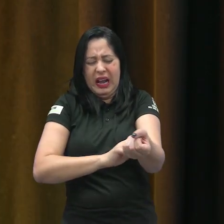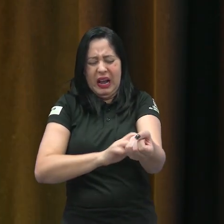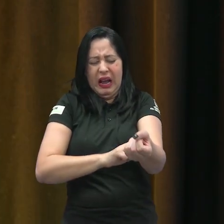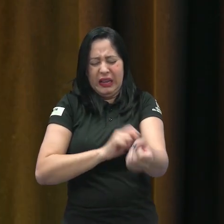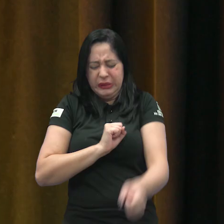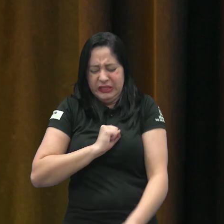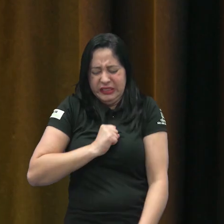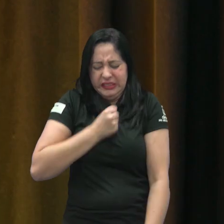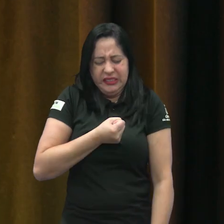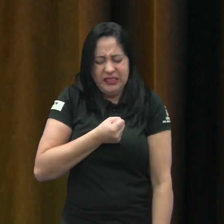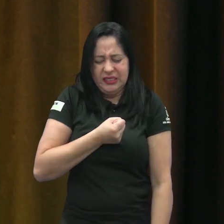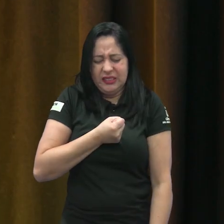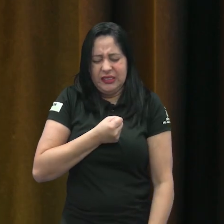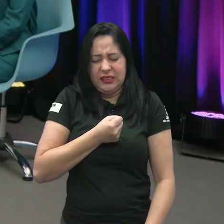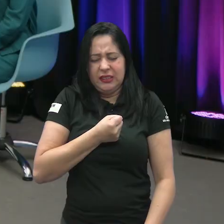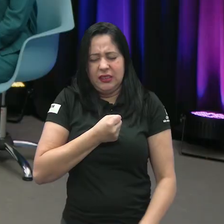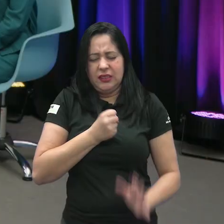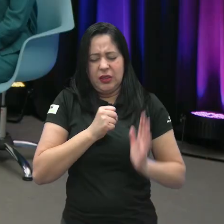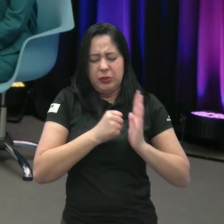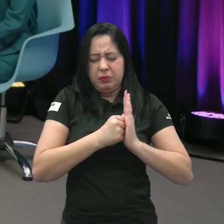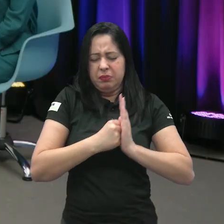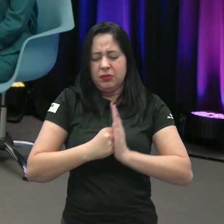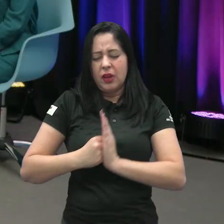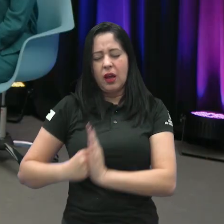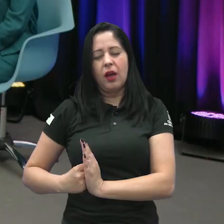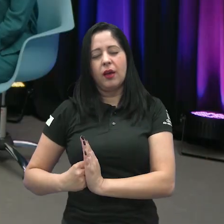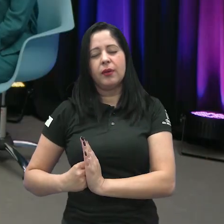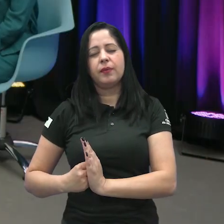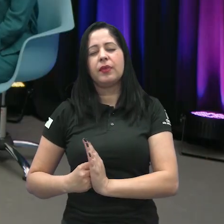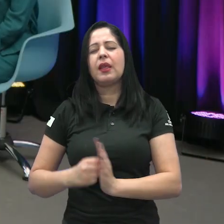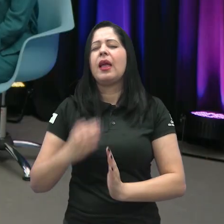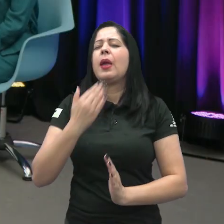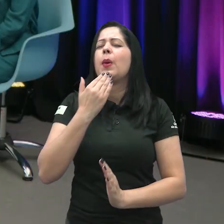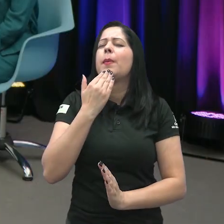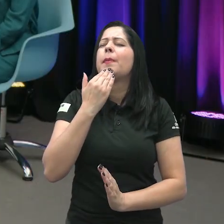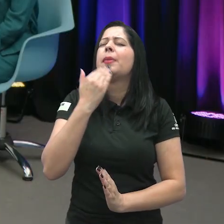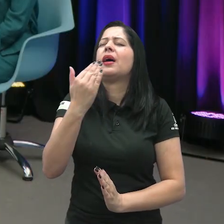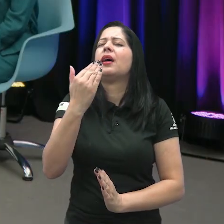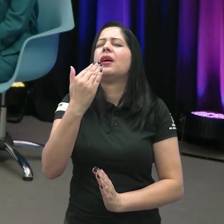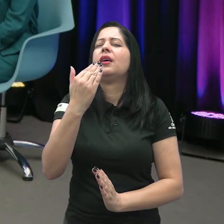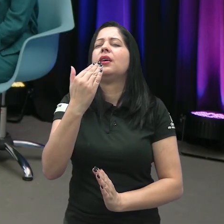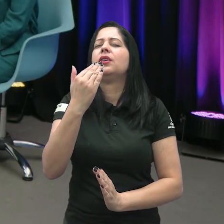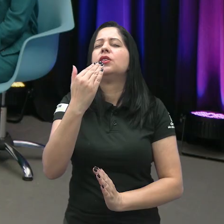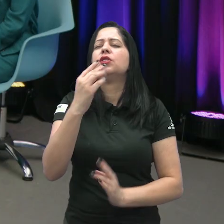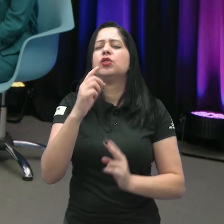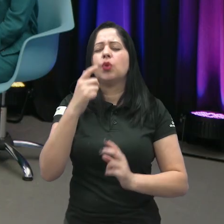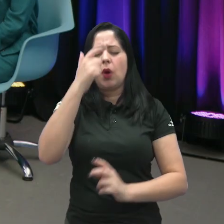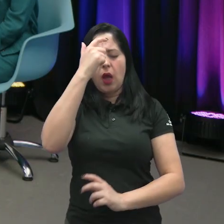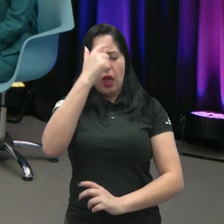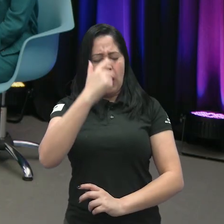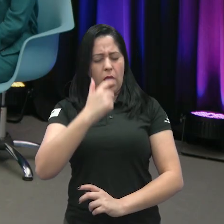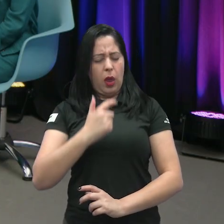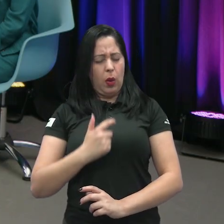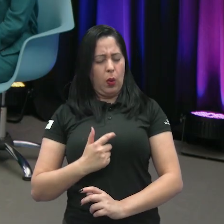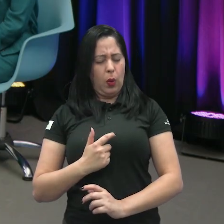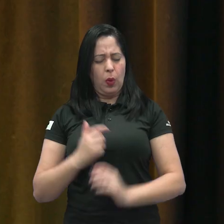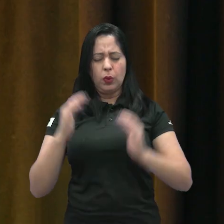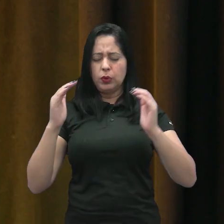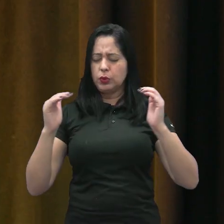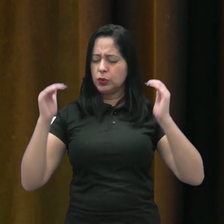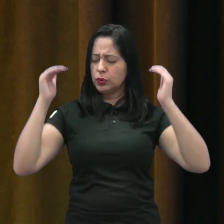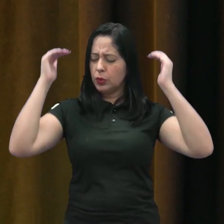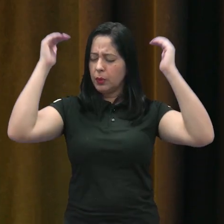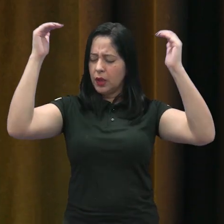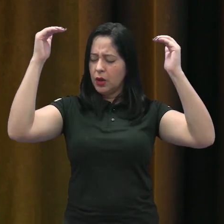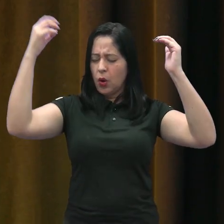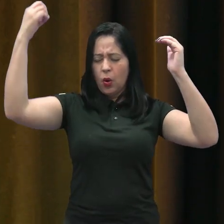raiva, mágoa que eu sinto. Eu peço agora ao meu eu superior que me